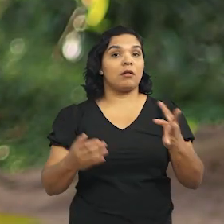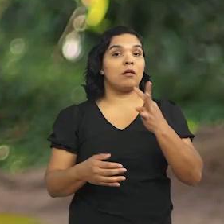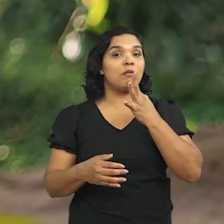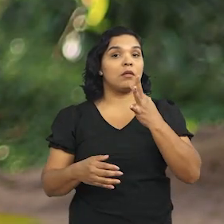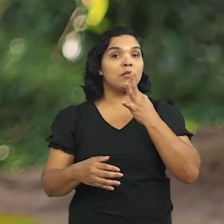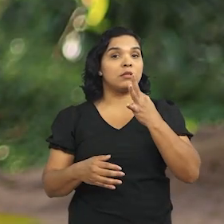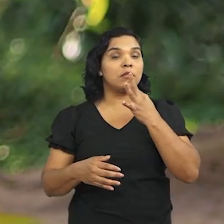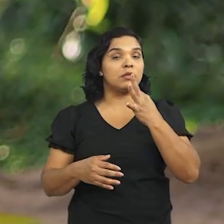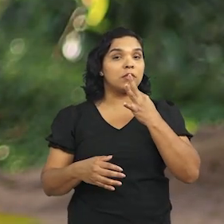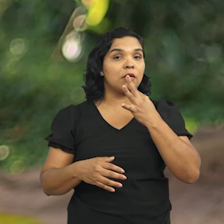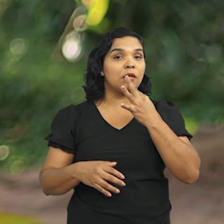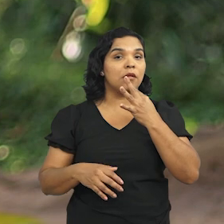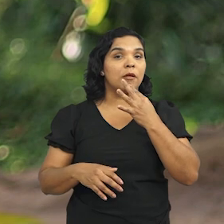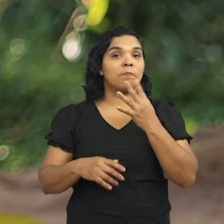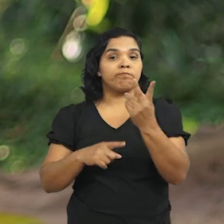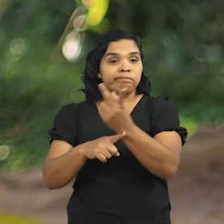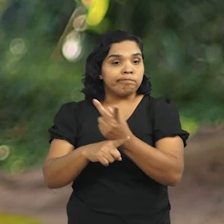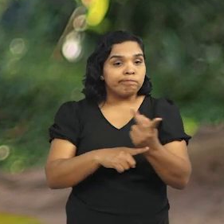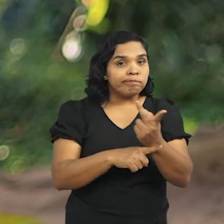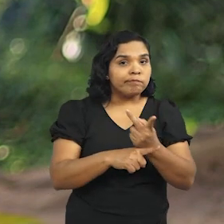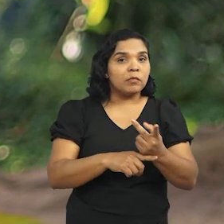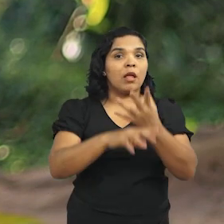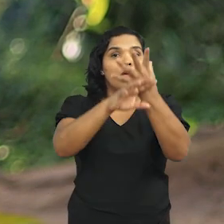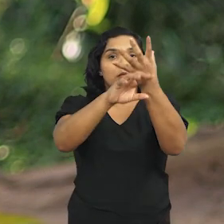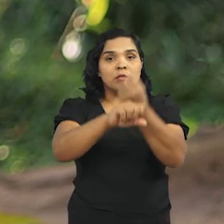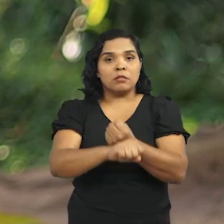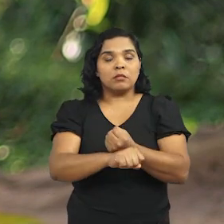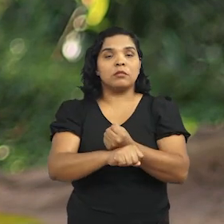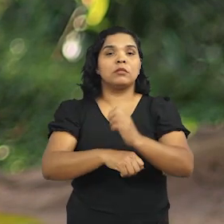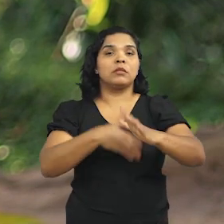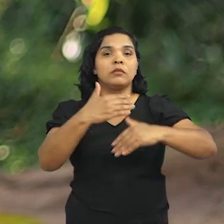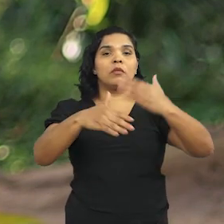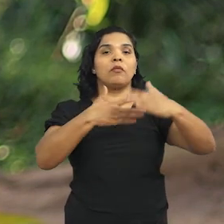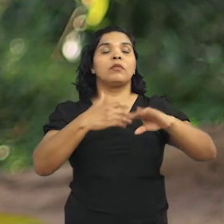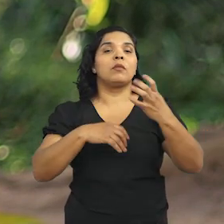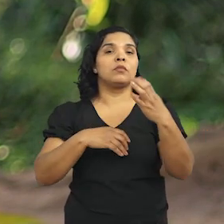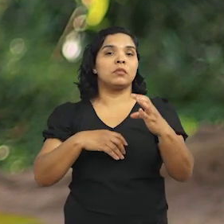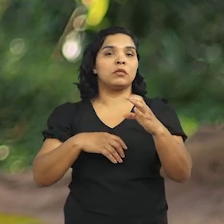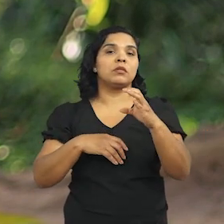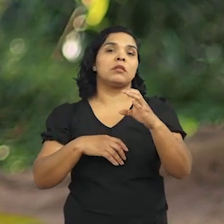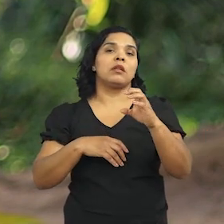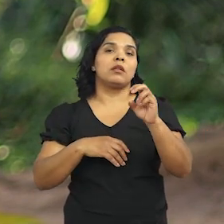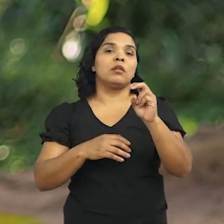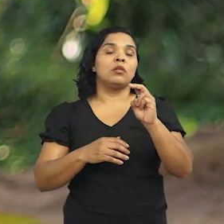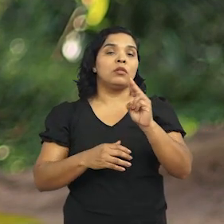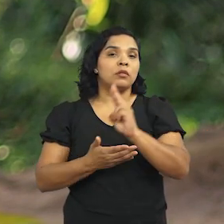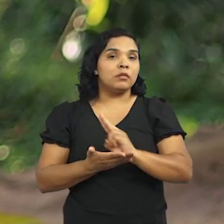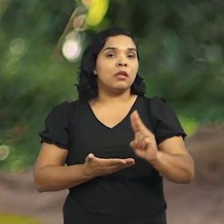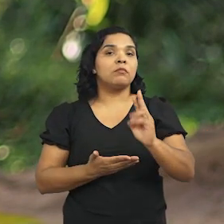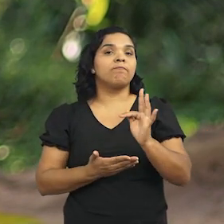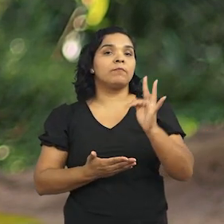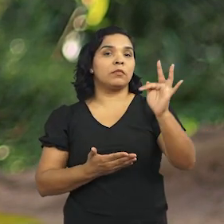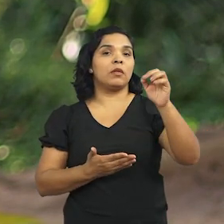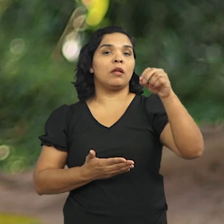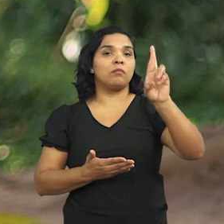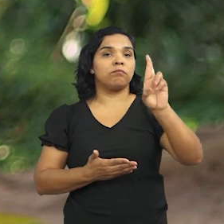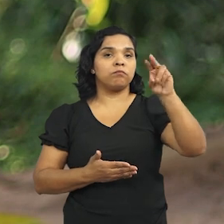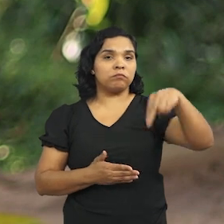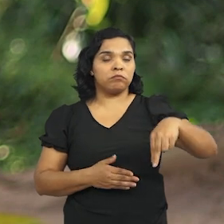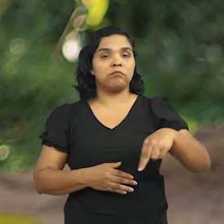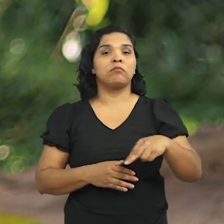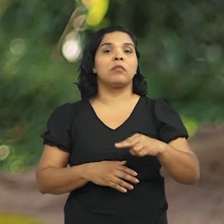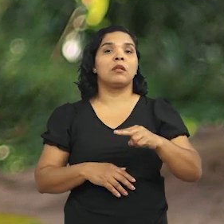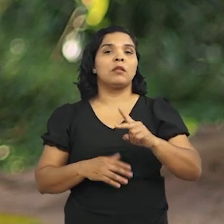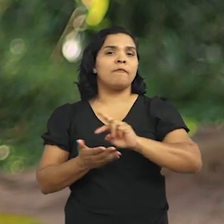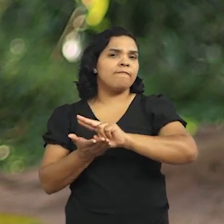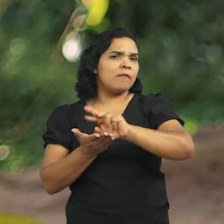Você vai conhecer agora a Expedição Caatinga, pesquisa desenvolvida por cientistas da Universidade Federal do Rio Grande do Norte, que avalia